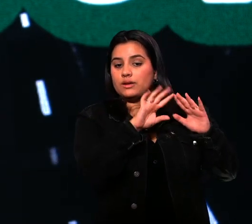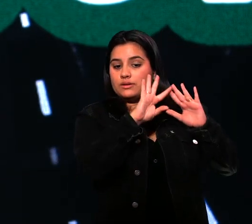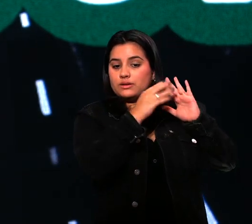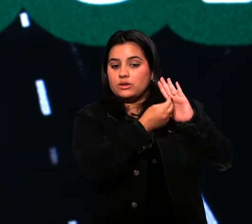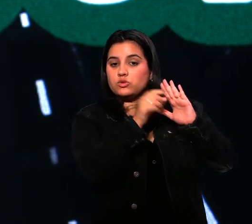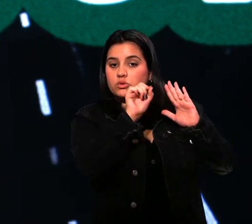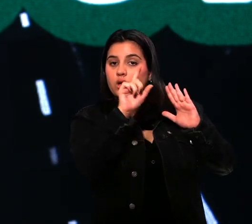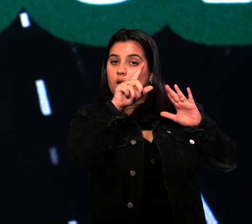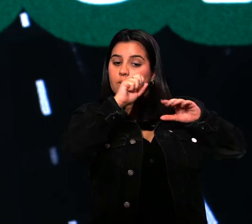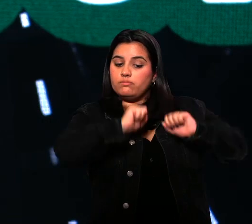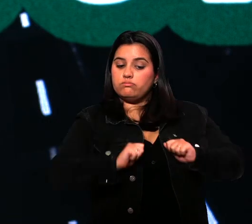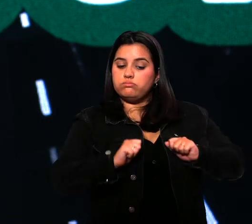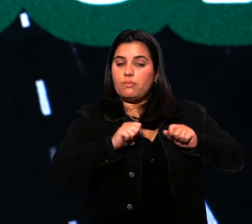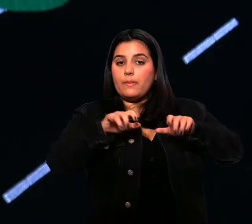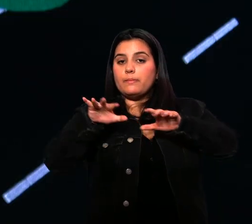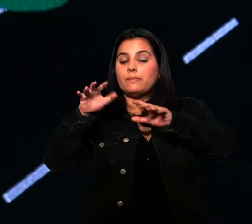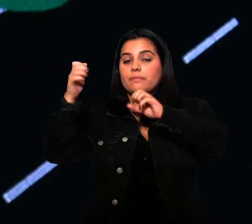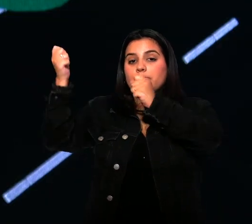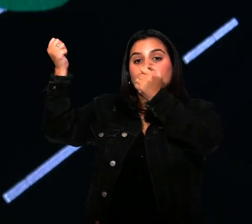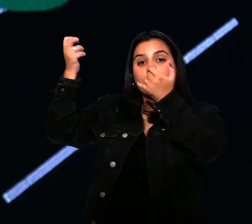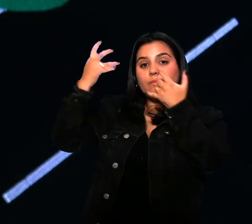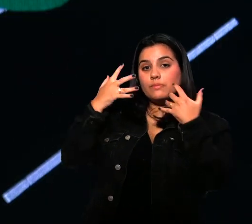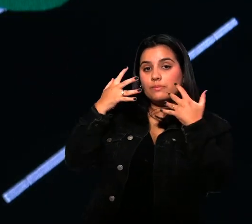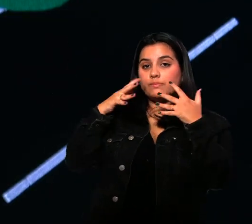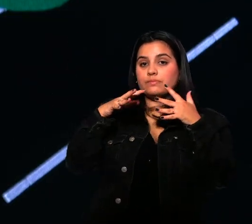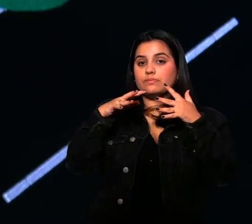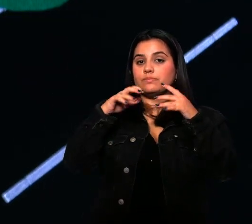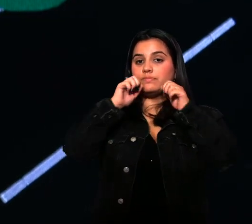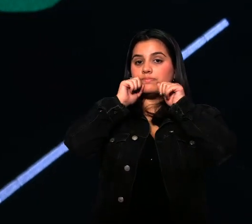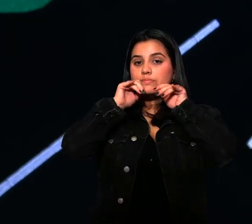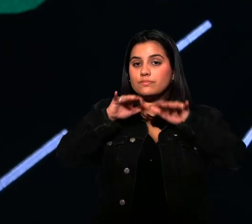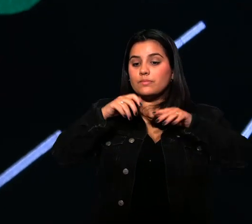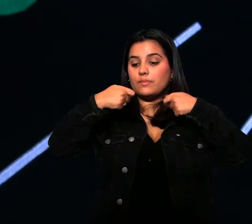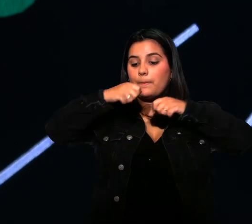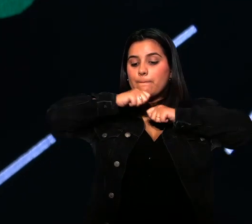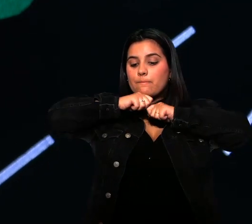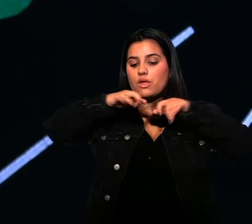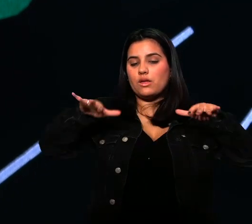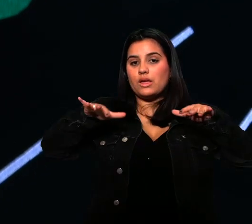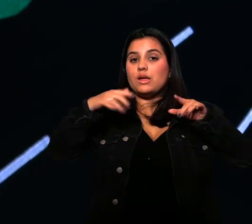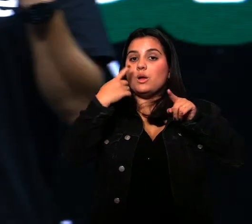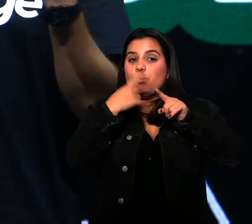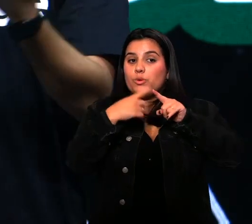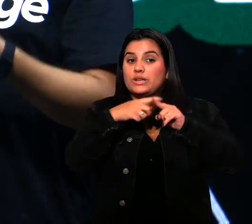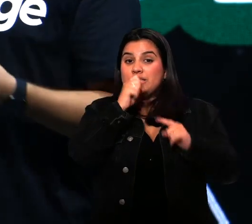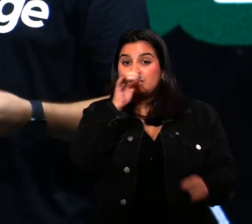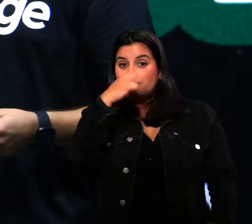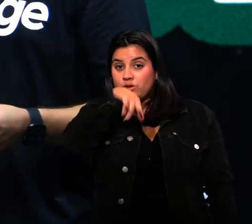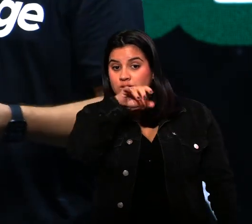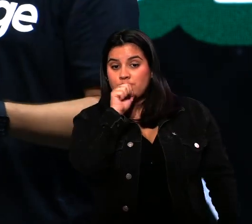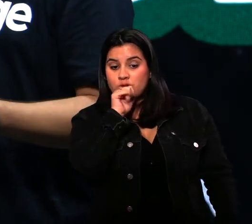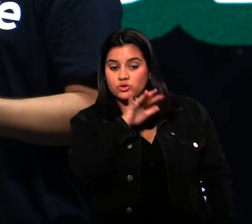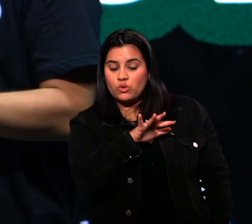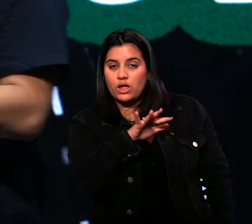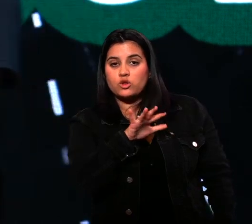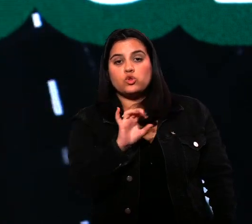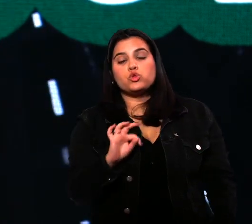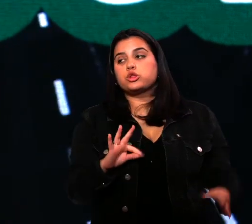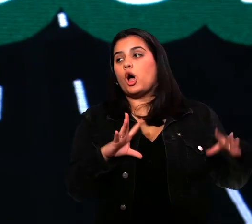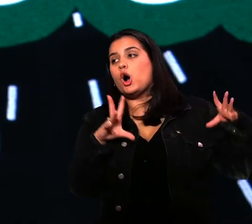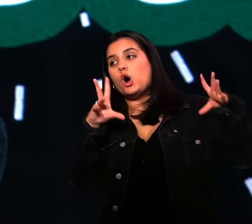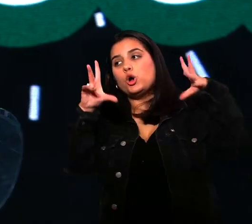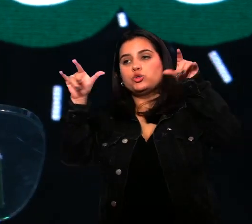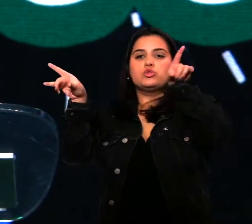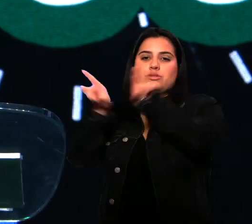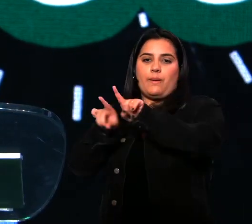as bênçãos de Deus sobre os nossos irmãos. Porque quando você é abençoado, nós somos abençoados. Quando você